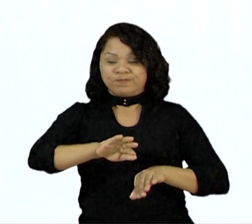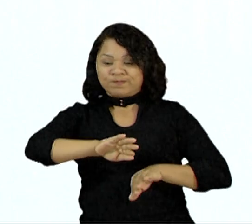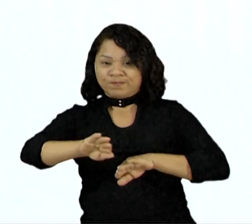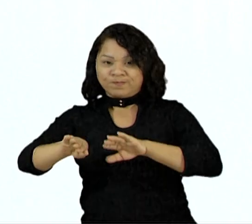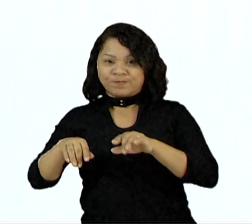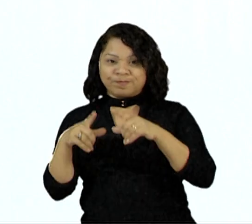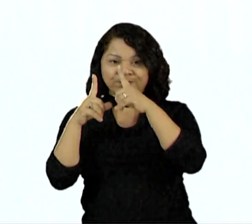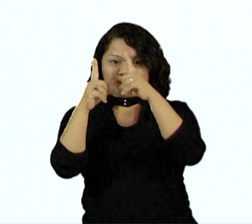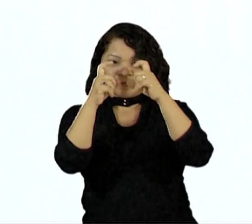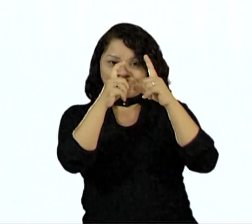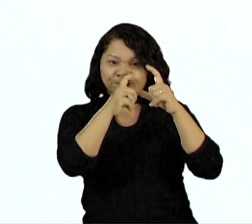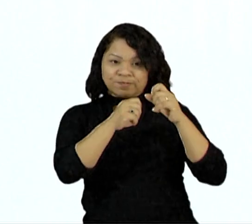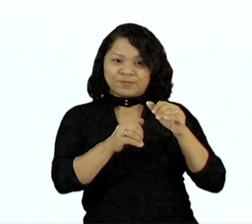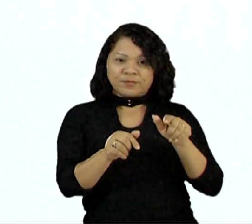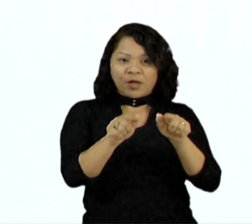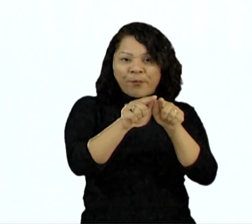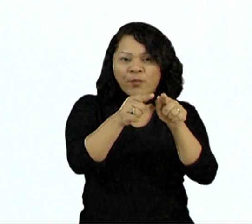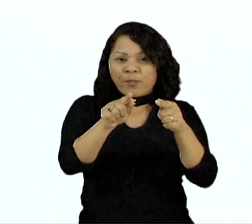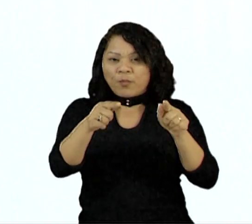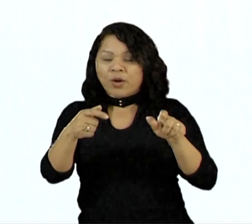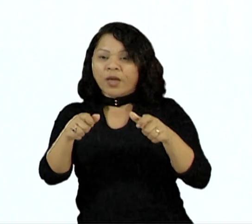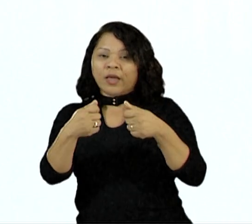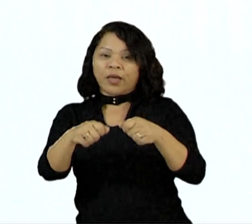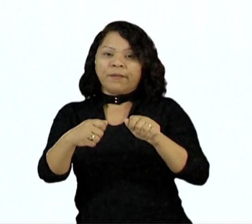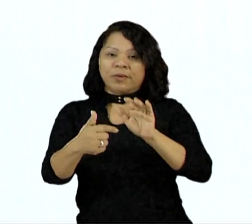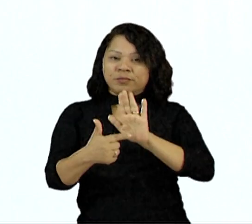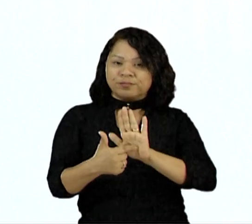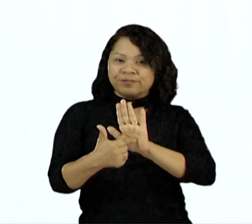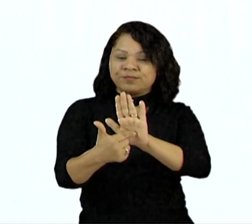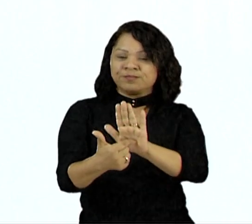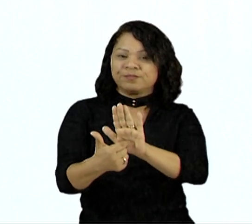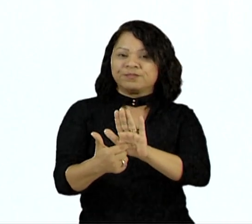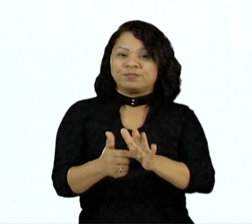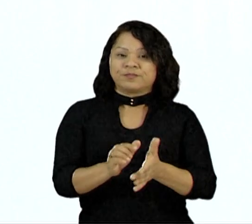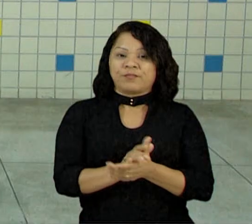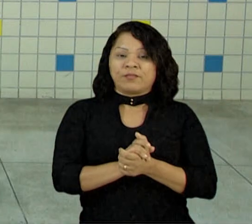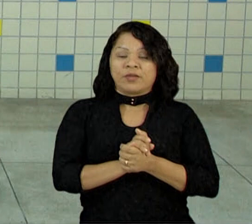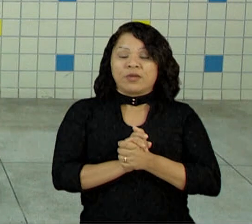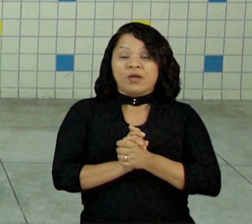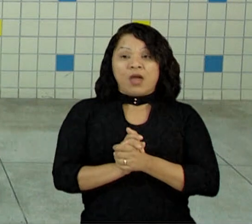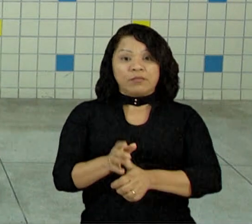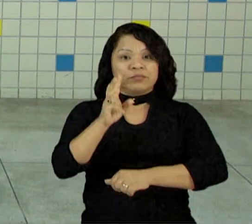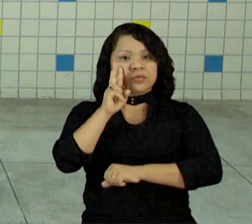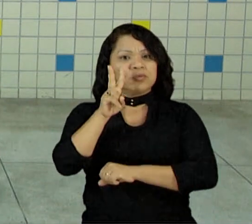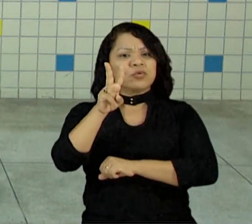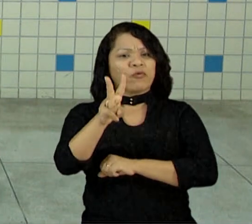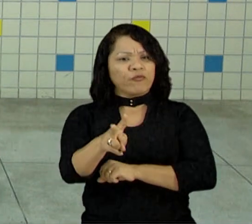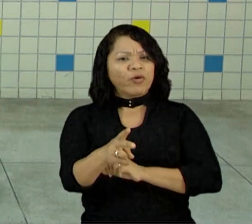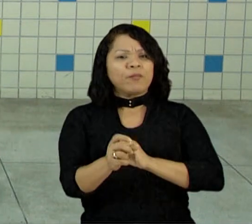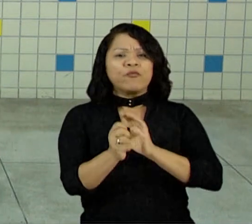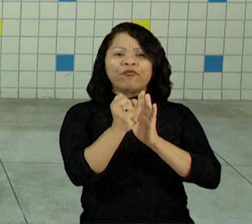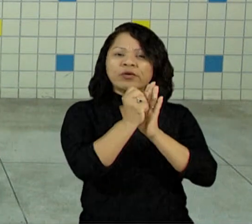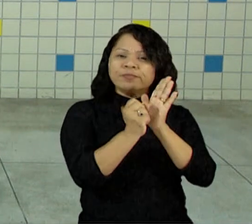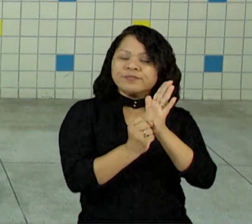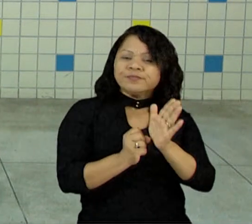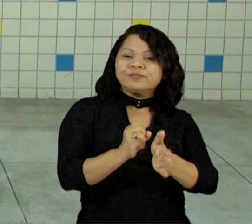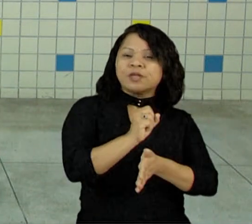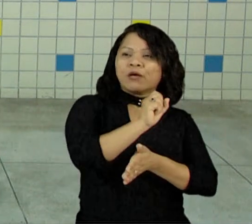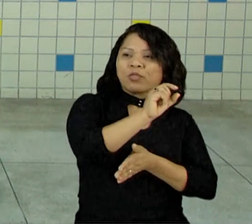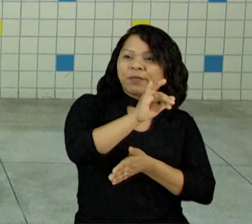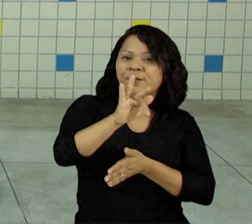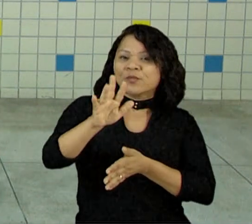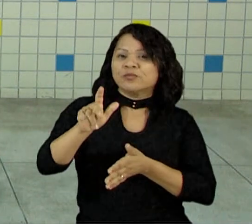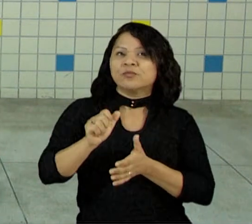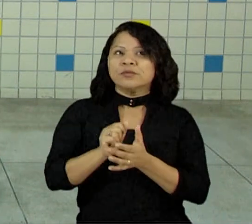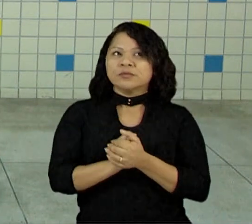e orações que precisam ser destacadas. Então, nós vimos que os sinais de pontuação ela tem essa finalidade de dar uma